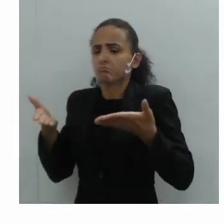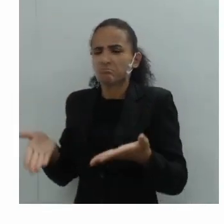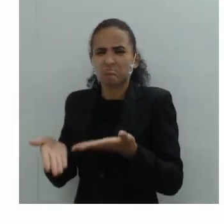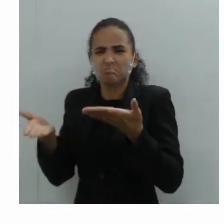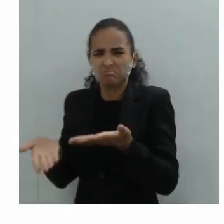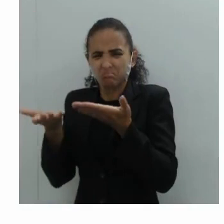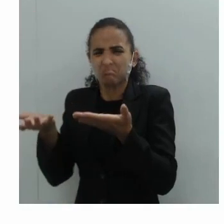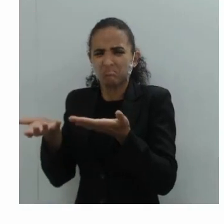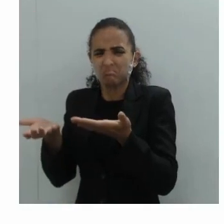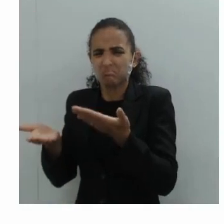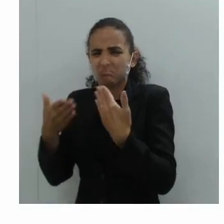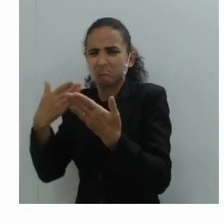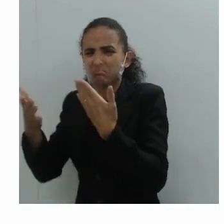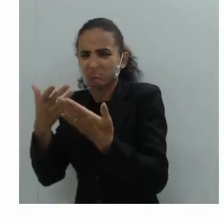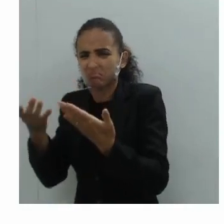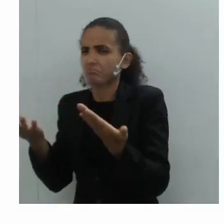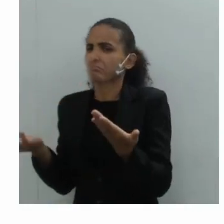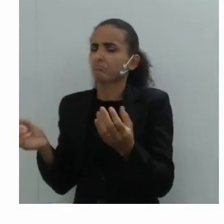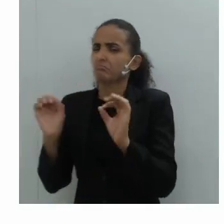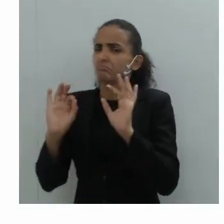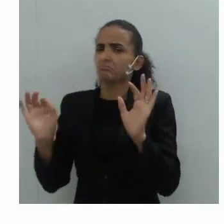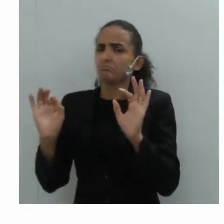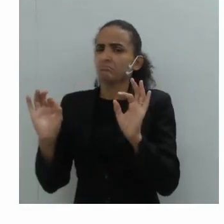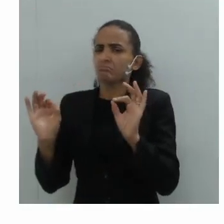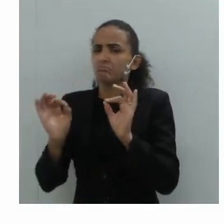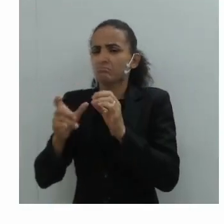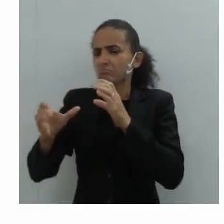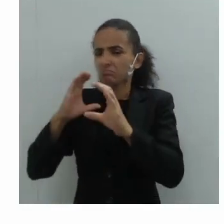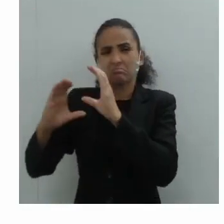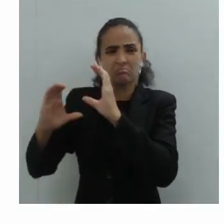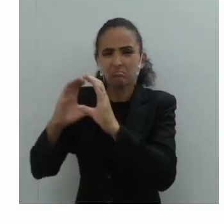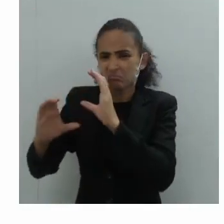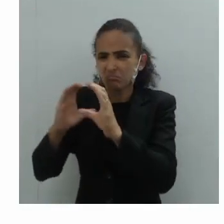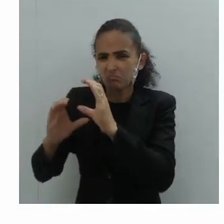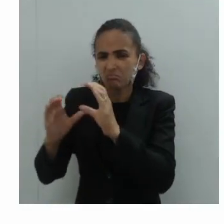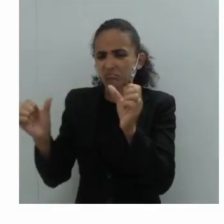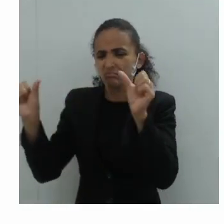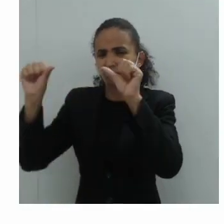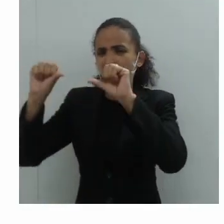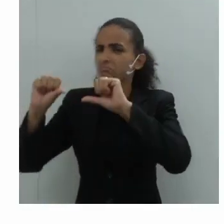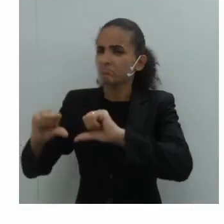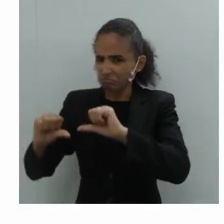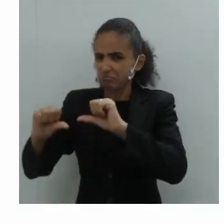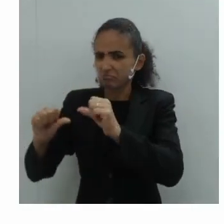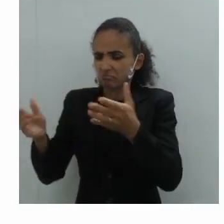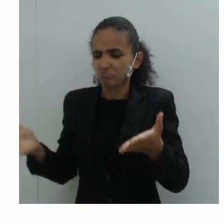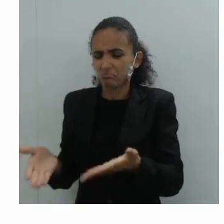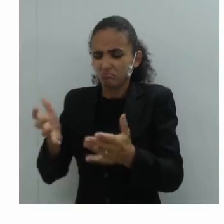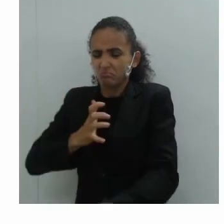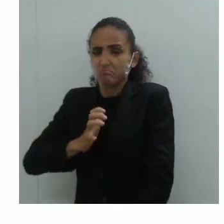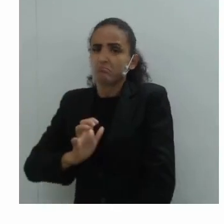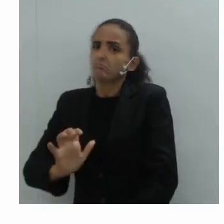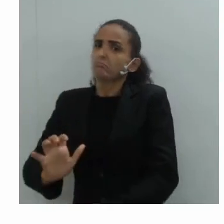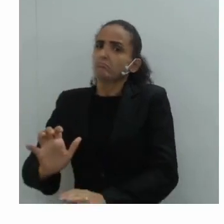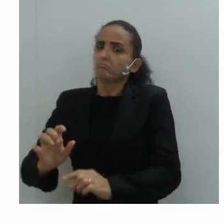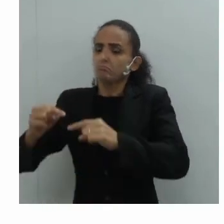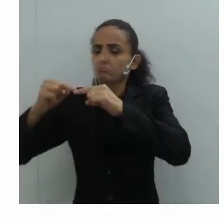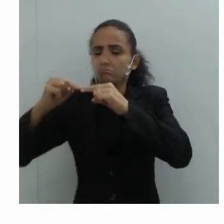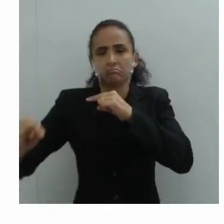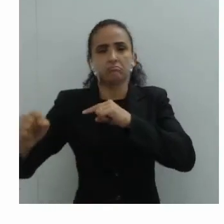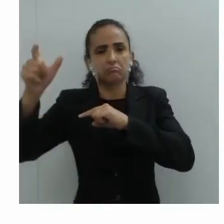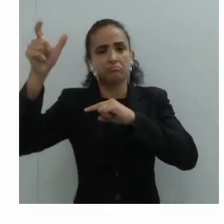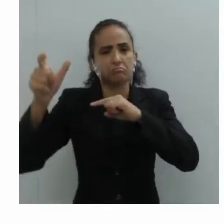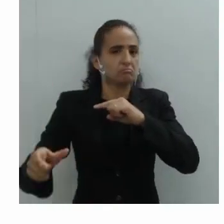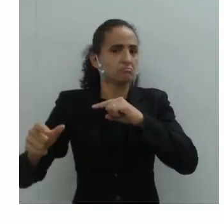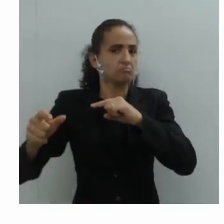ódio? É de forma genérica qualquer ato de comunicação que inferiorize ou incite o ódio contra uma pessoa